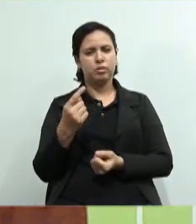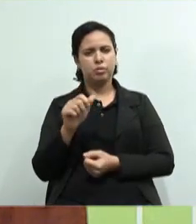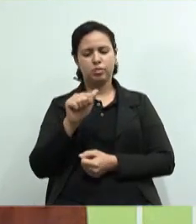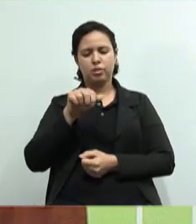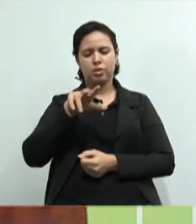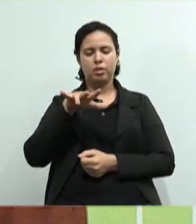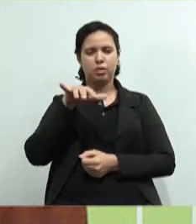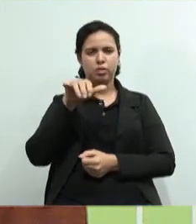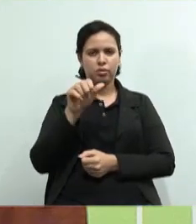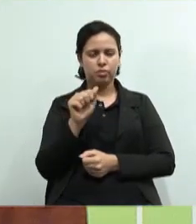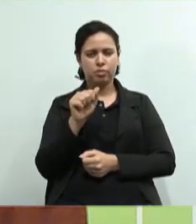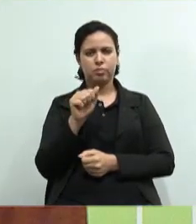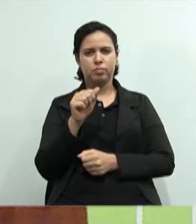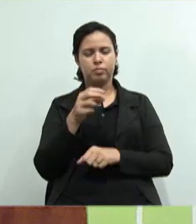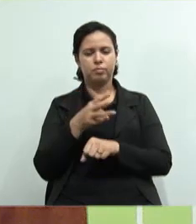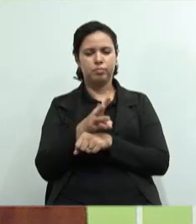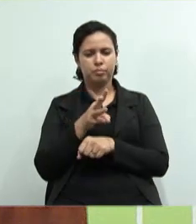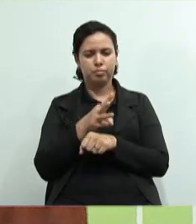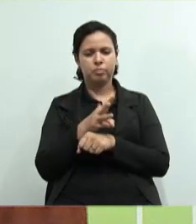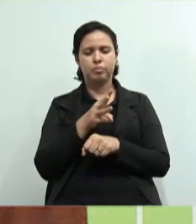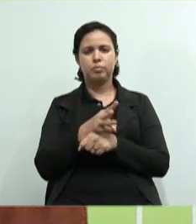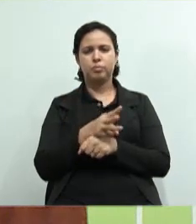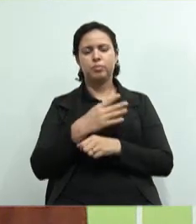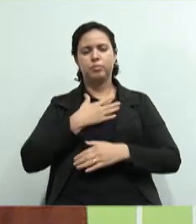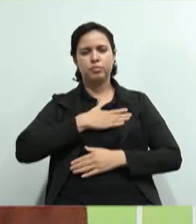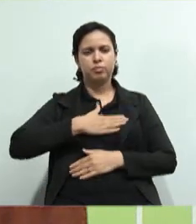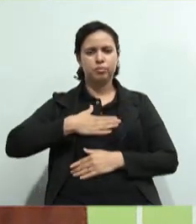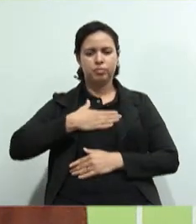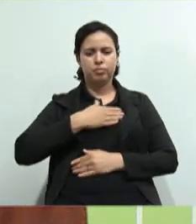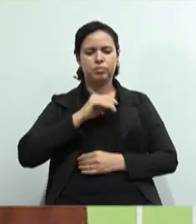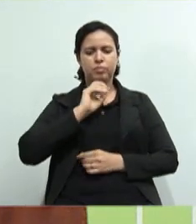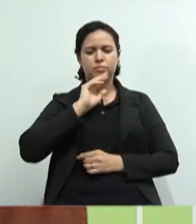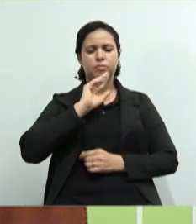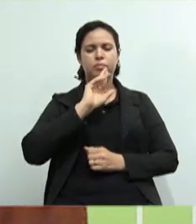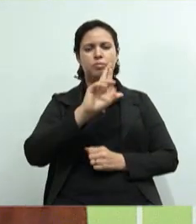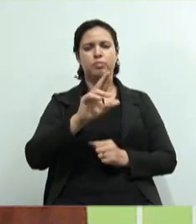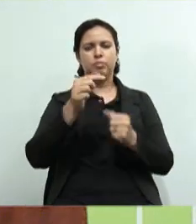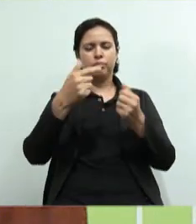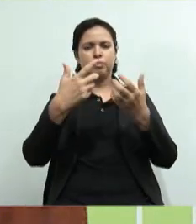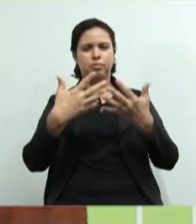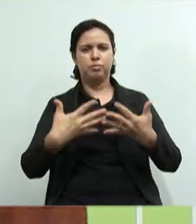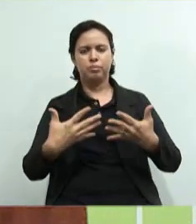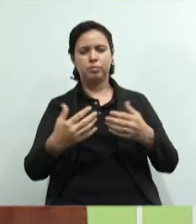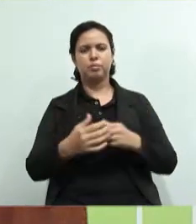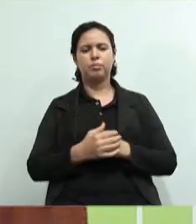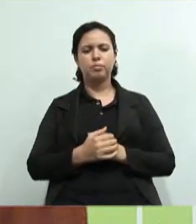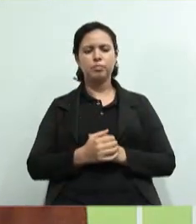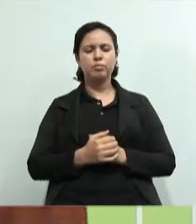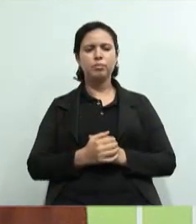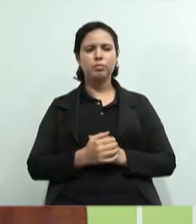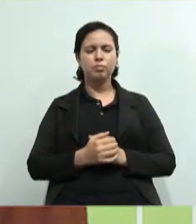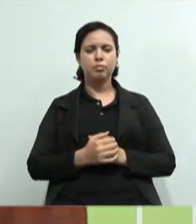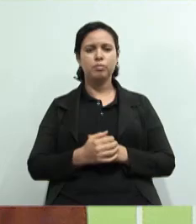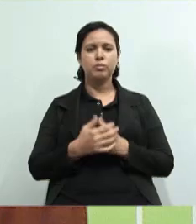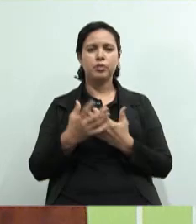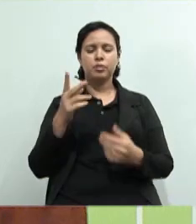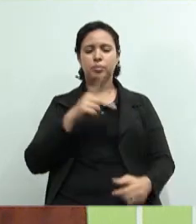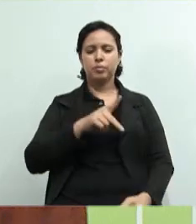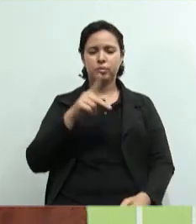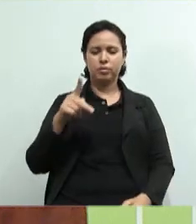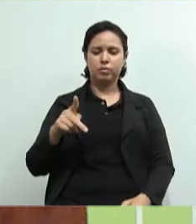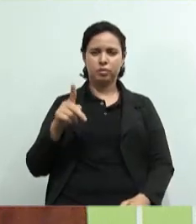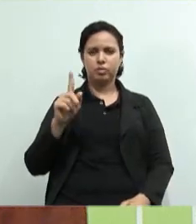pelo WhatsApp, a gente vai ter maior satisfação em explicar para vocês, ok? E aí, professor, o pessoal